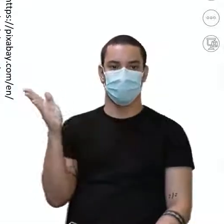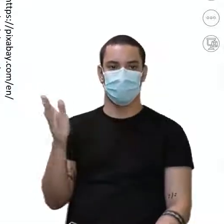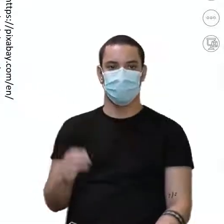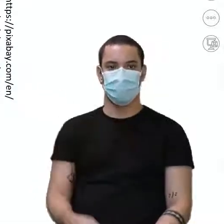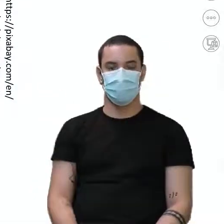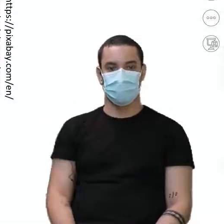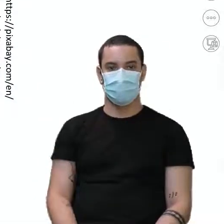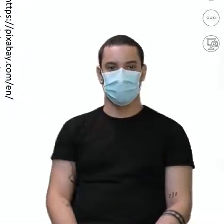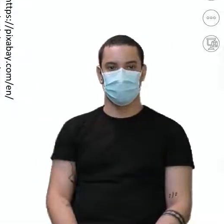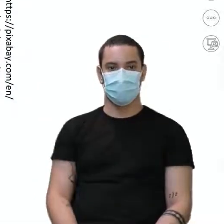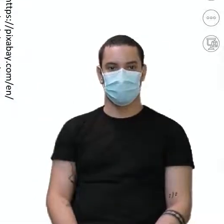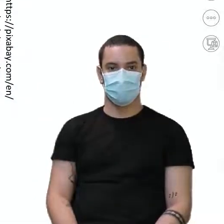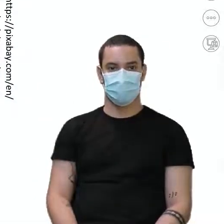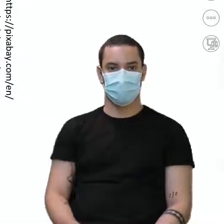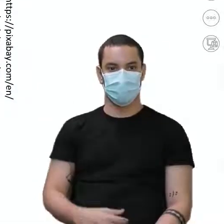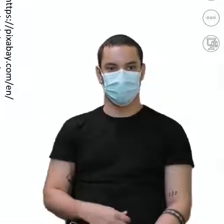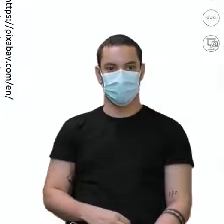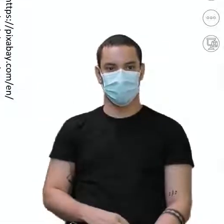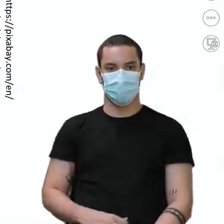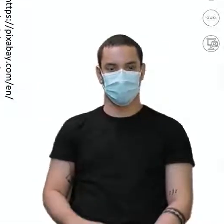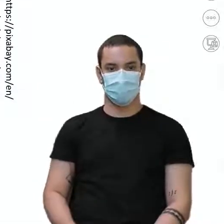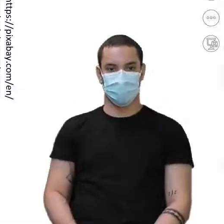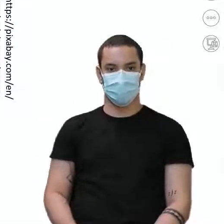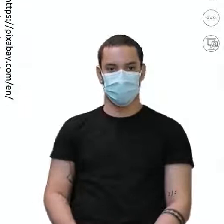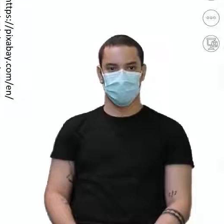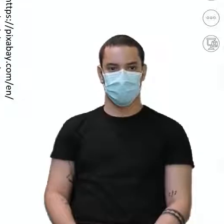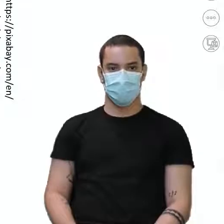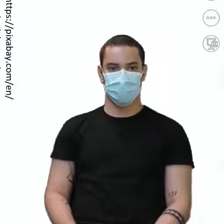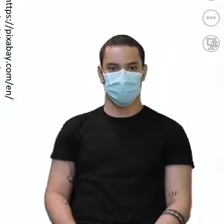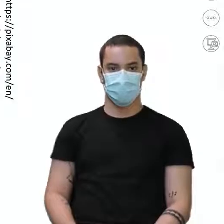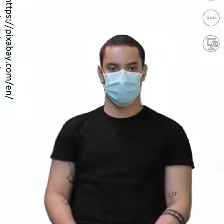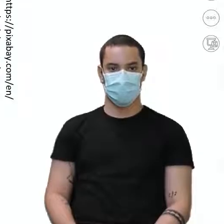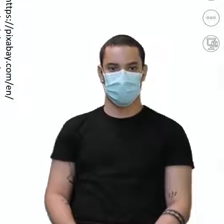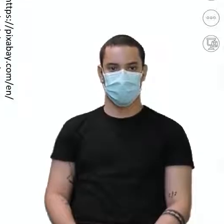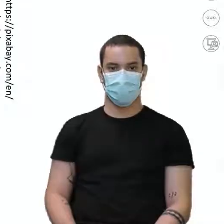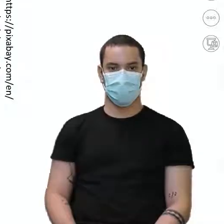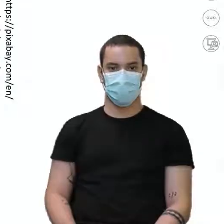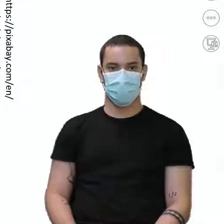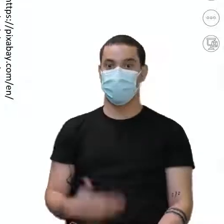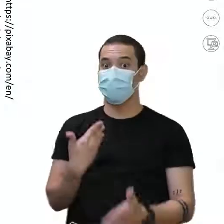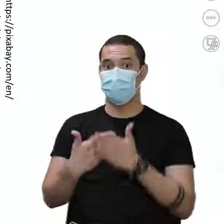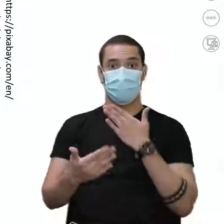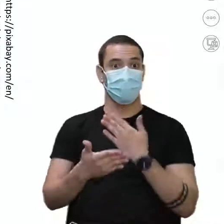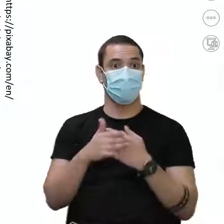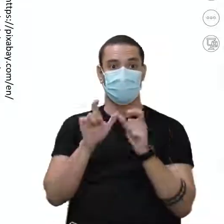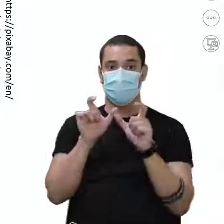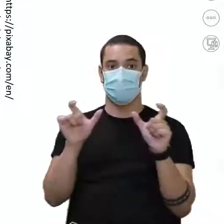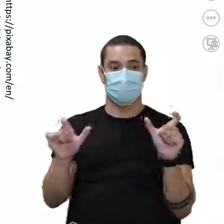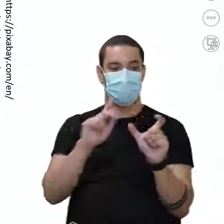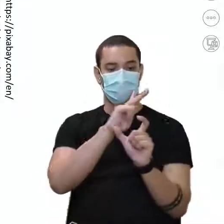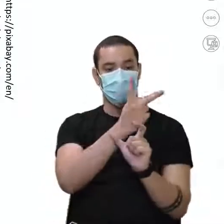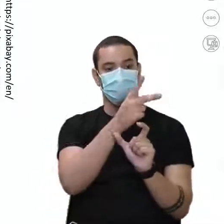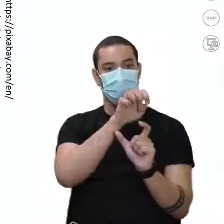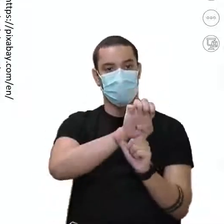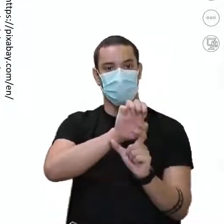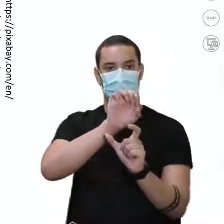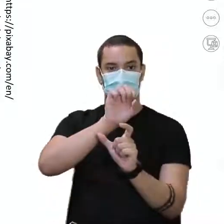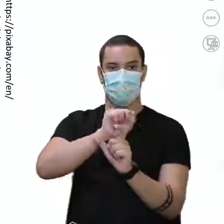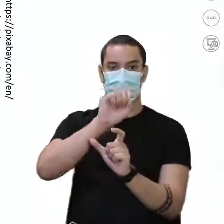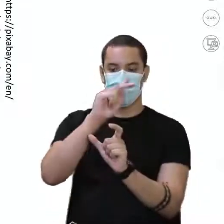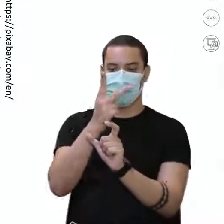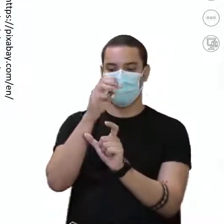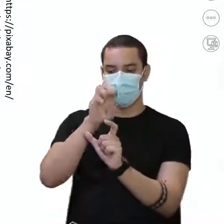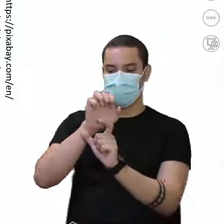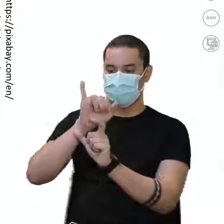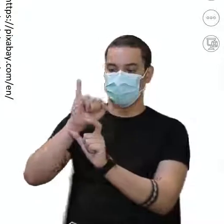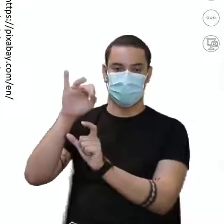How long has he, she, it been? Ou seja, quanto tempo, aí você tem